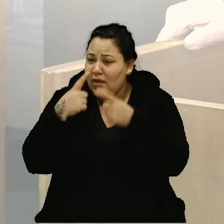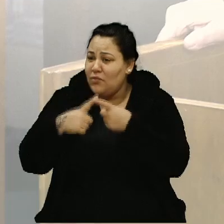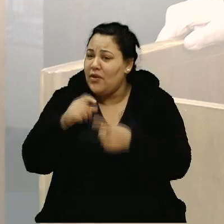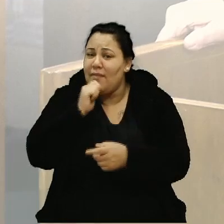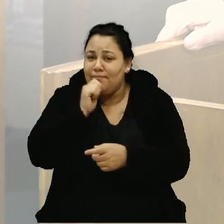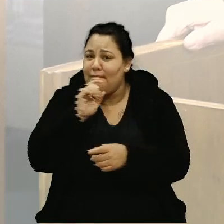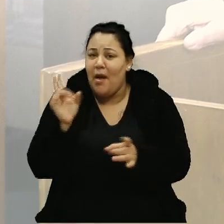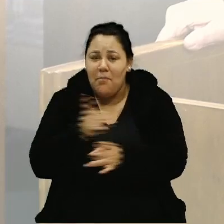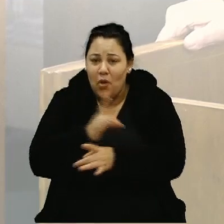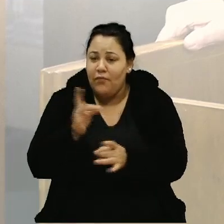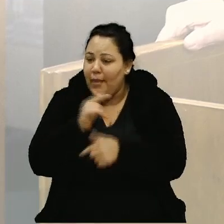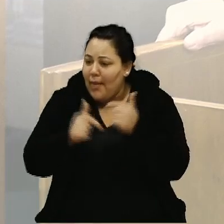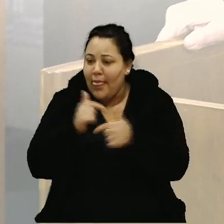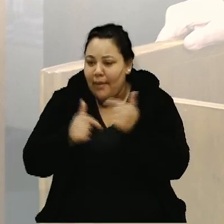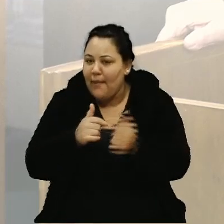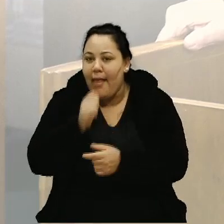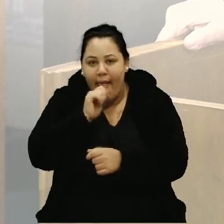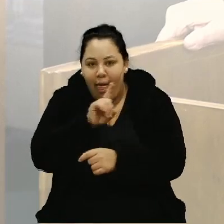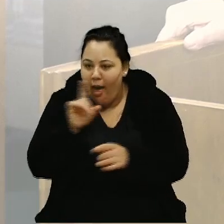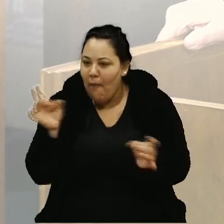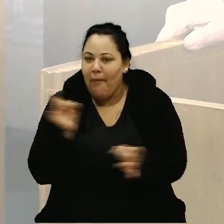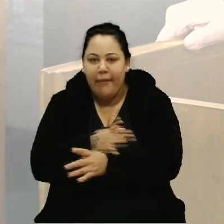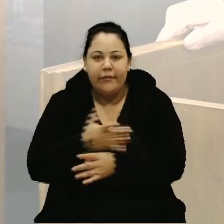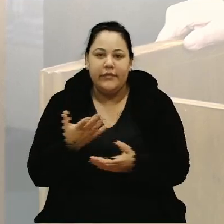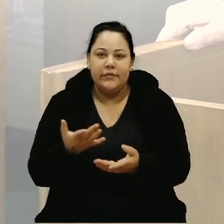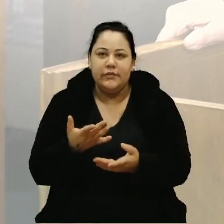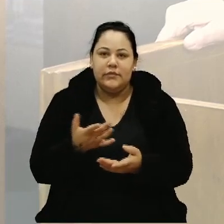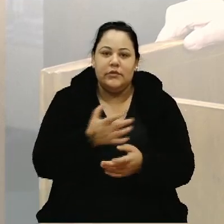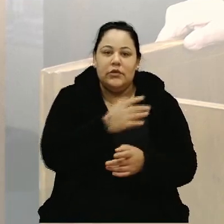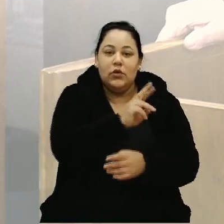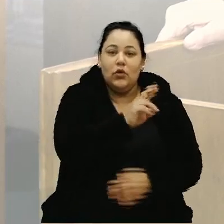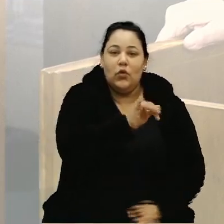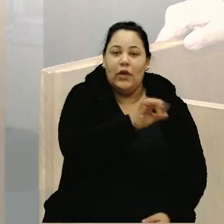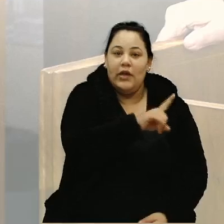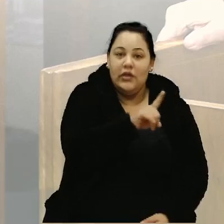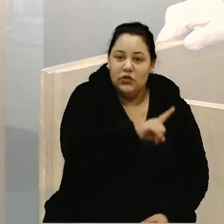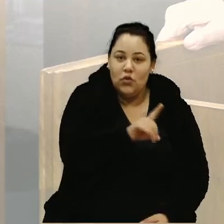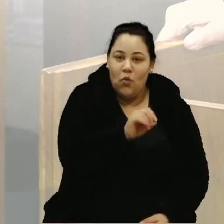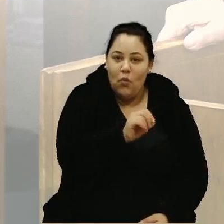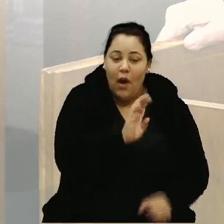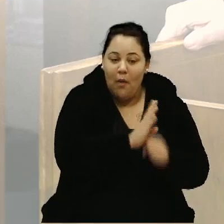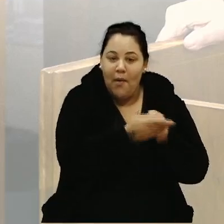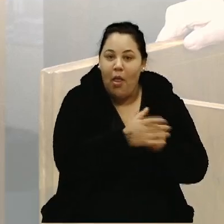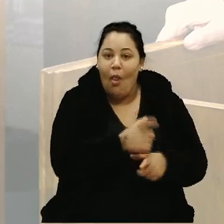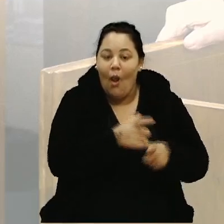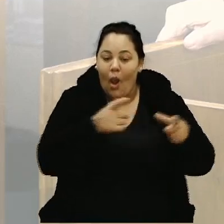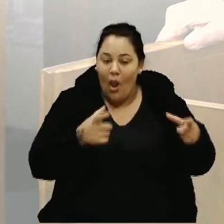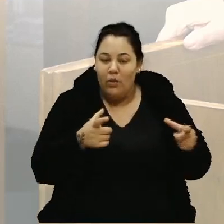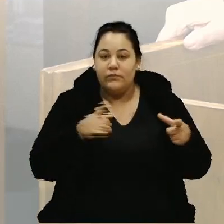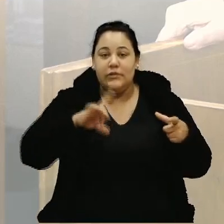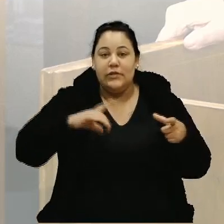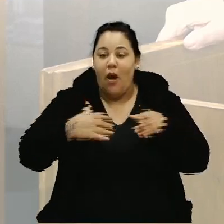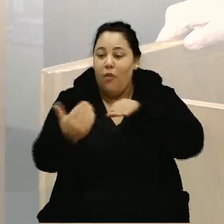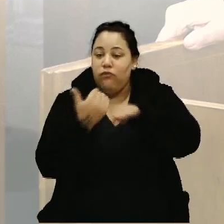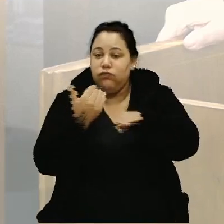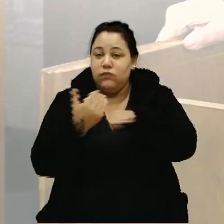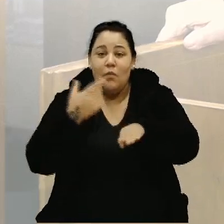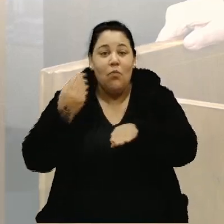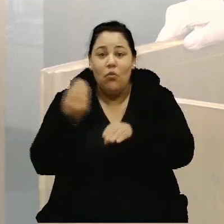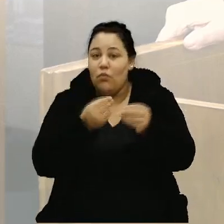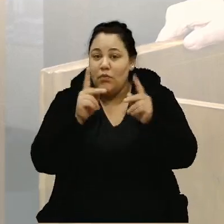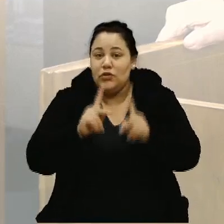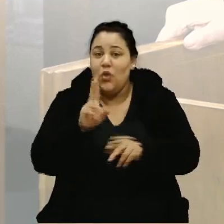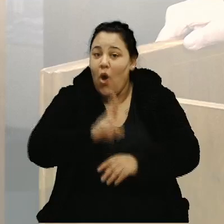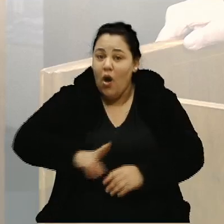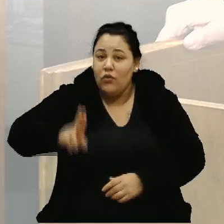Desvio Risso tem mais de 70 mil habitantes. Só quem ocupa aquelas ruas sabe o quanto